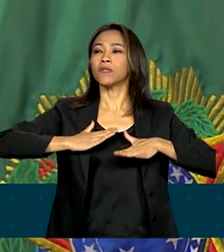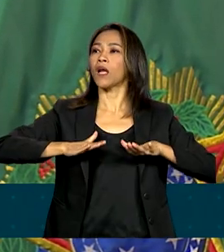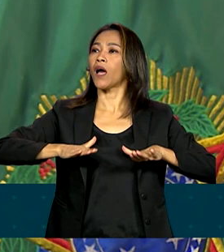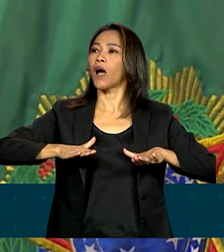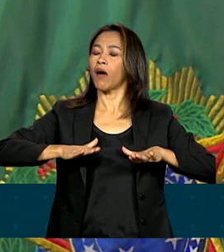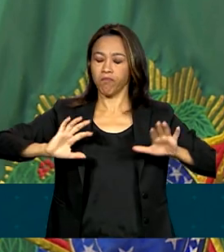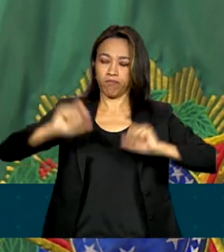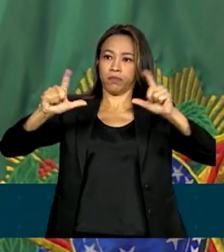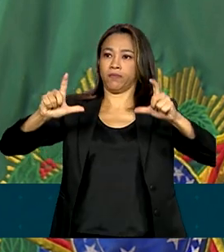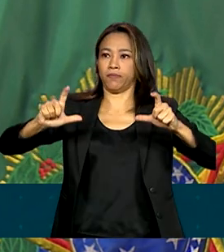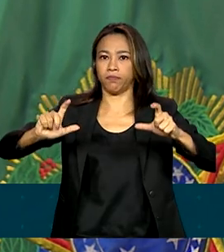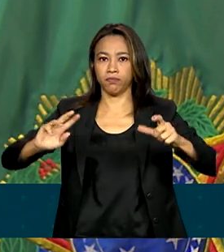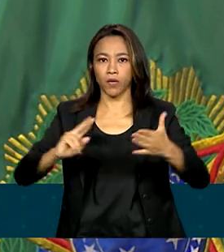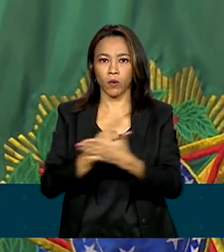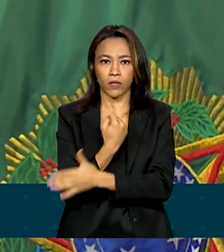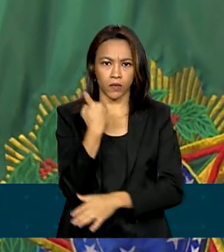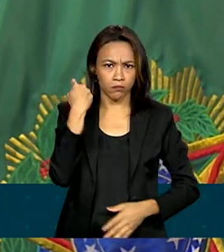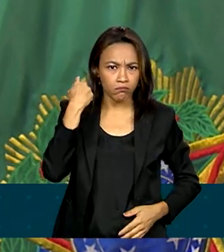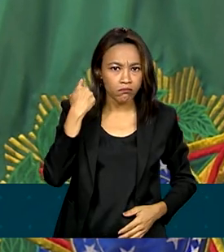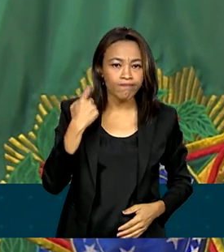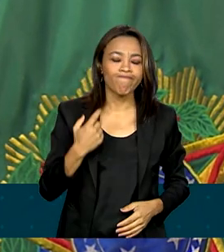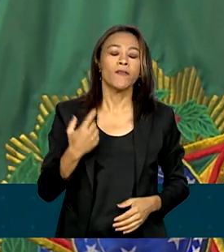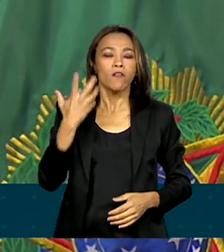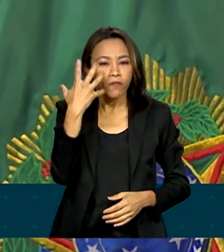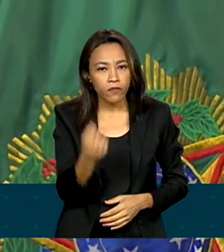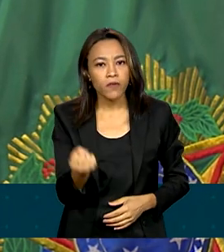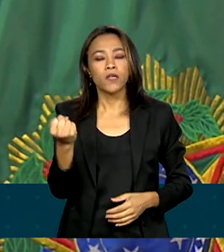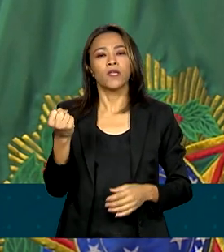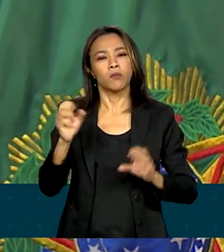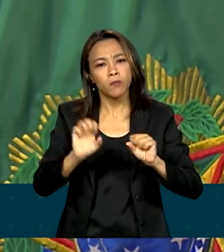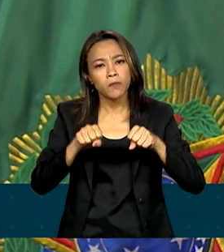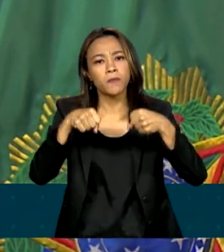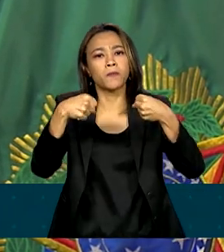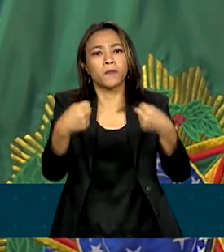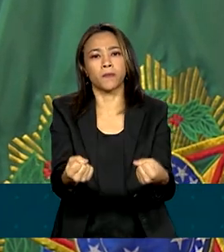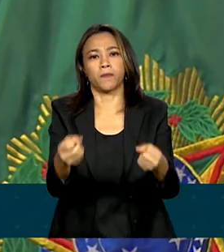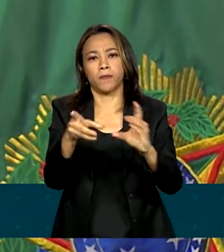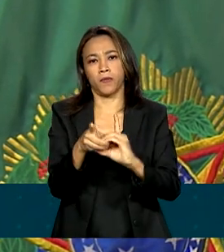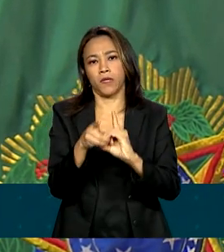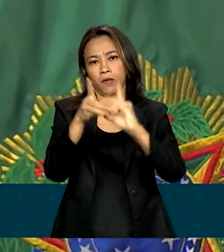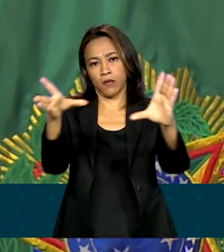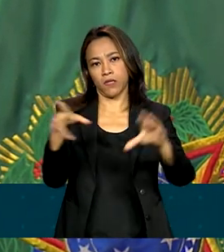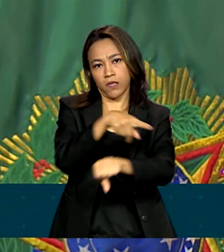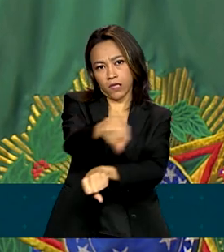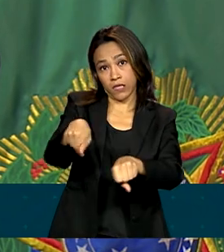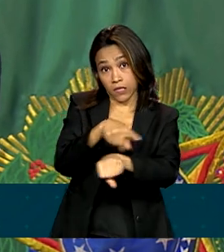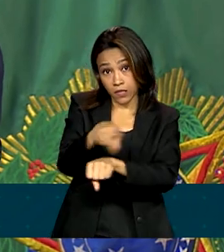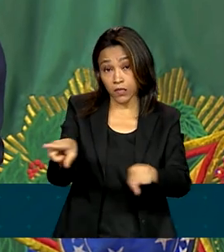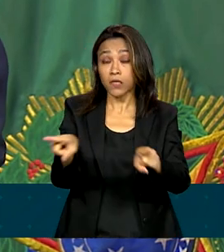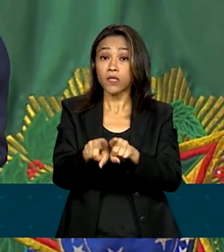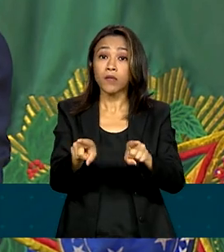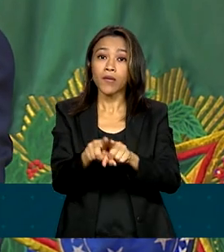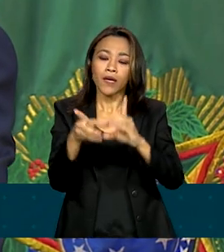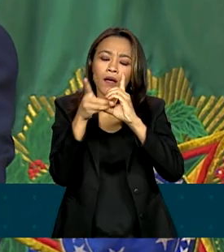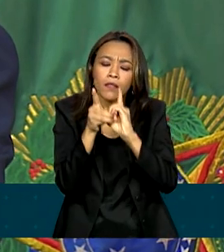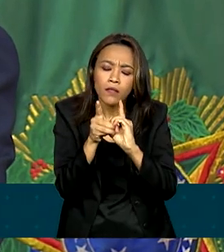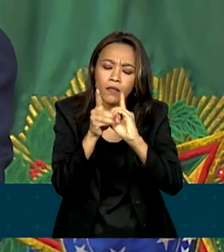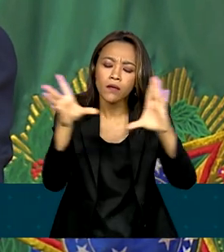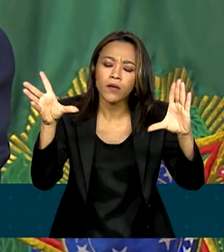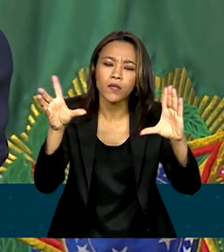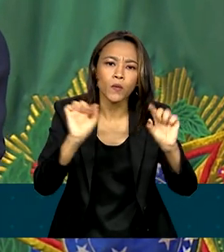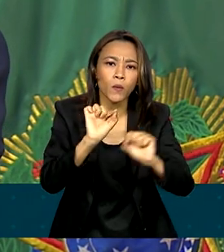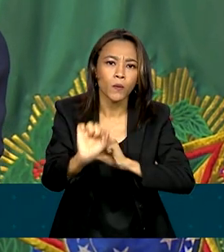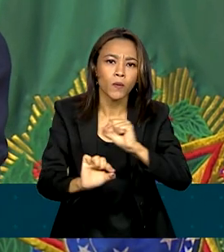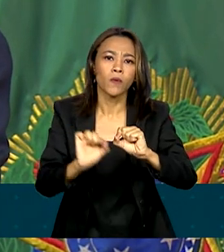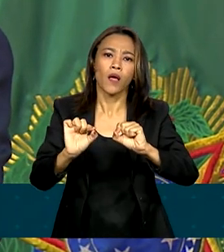país. Nós vamos recuperar a democracia nesse país, e a essencialidade da democracia é a